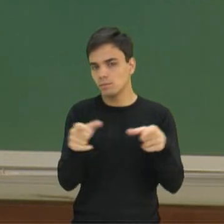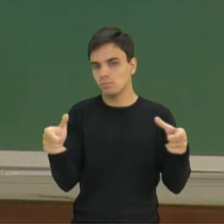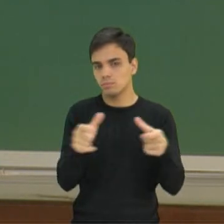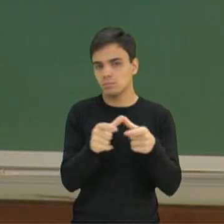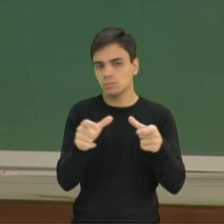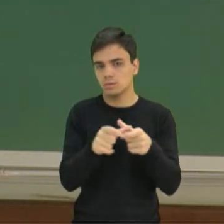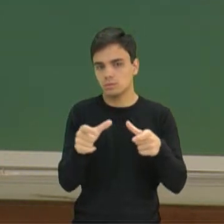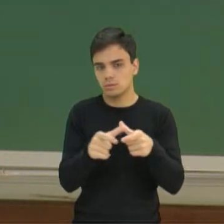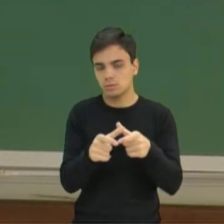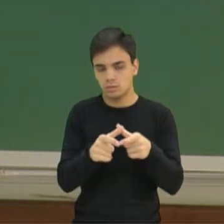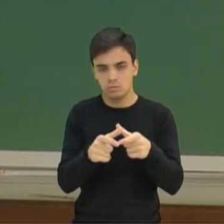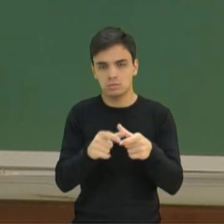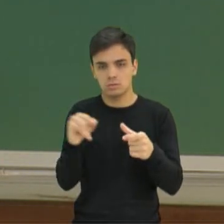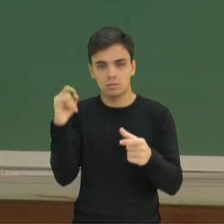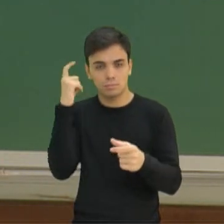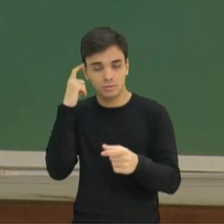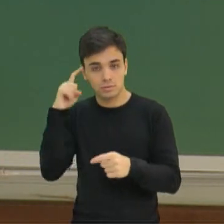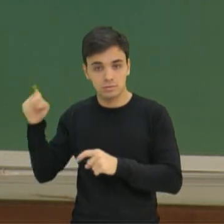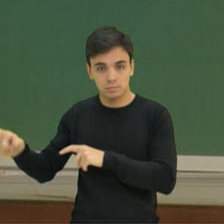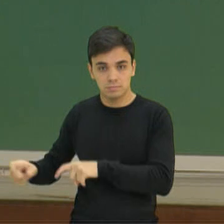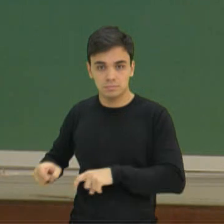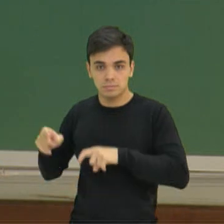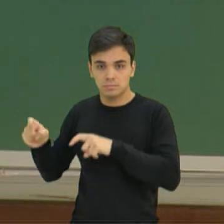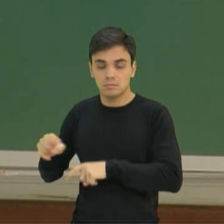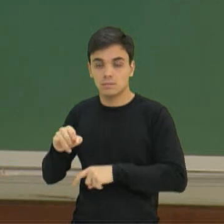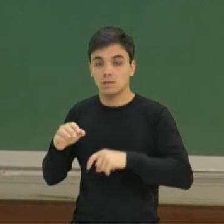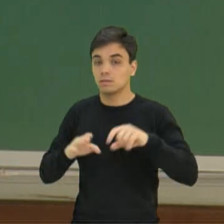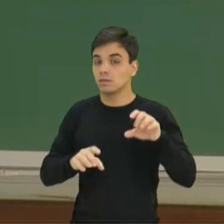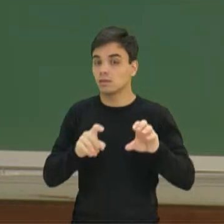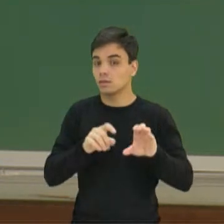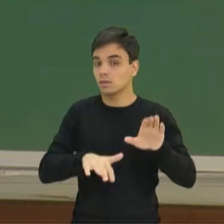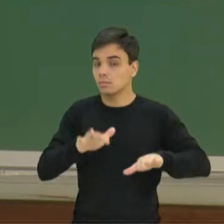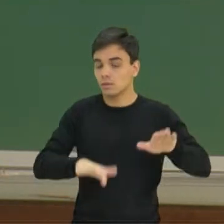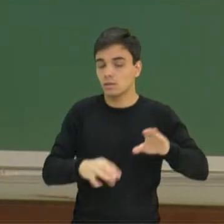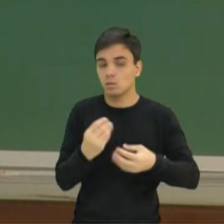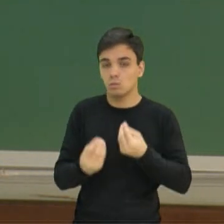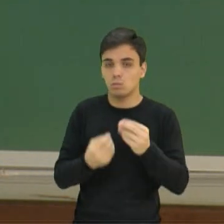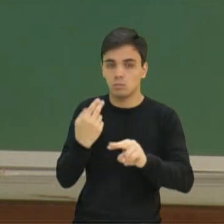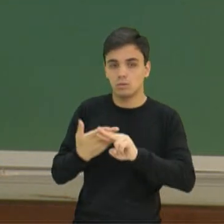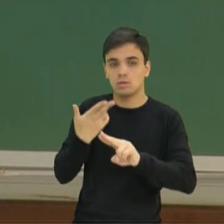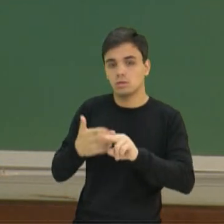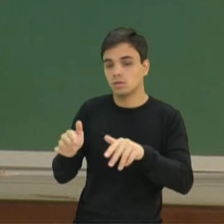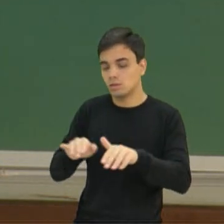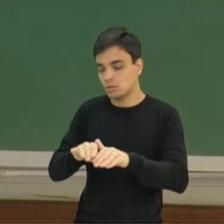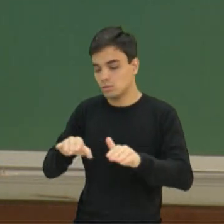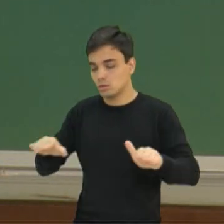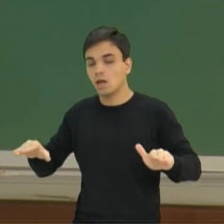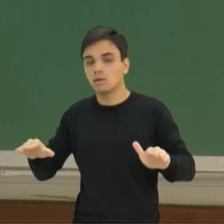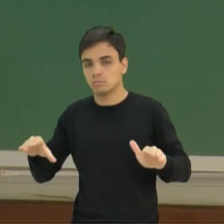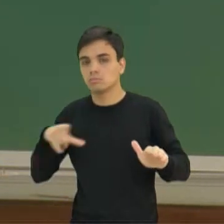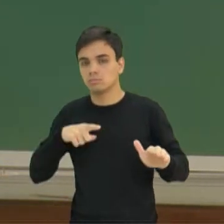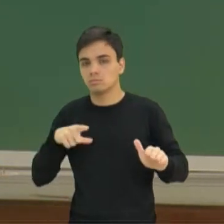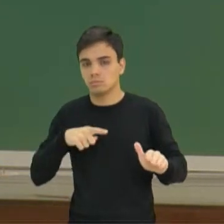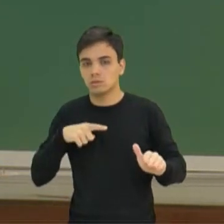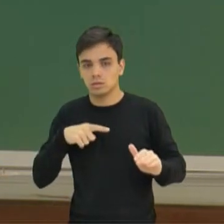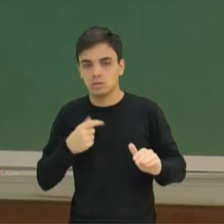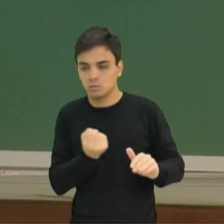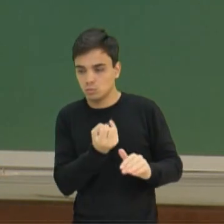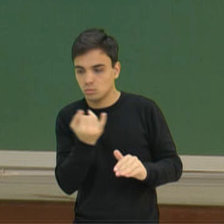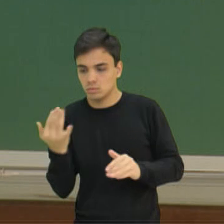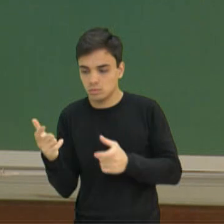na agricultura? Então, dependendo da forma como esse solo está sendo utilizado, eu vou ter ali a quantidade de